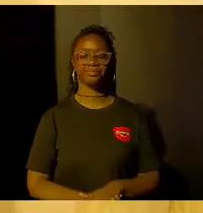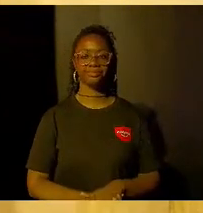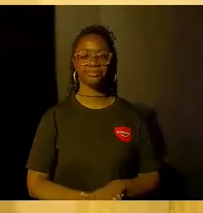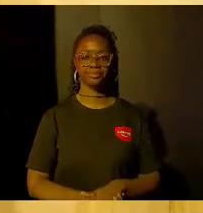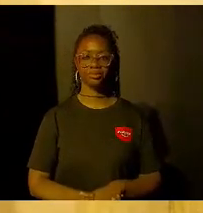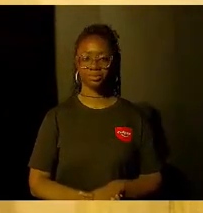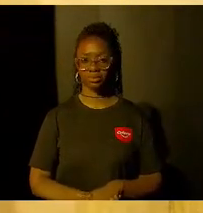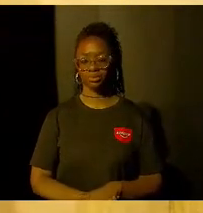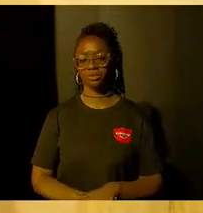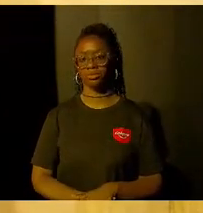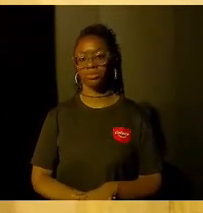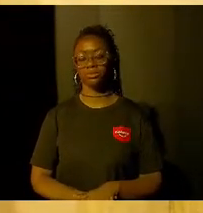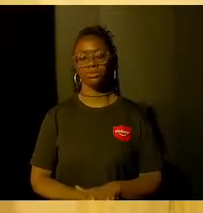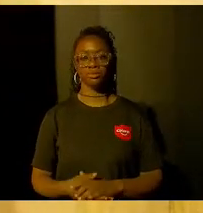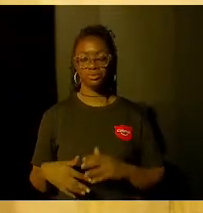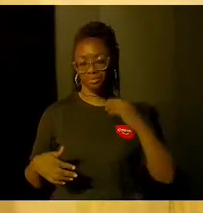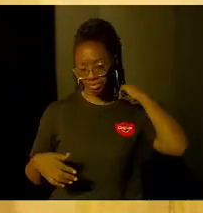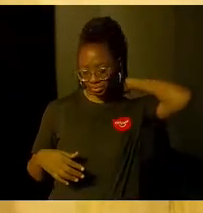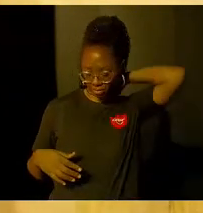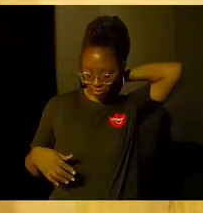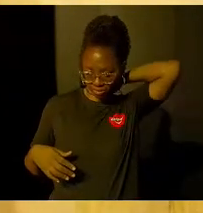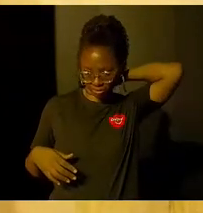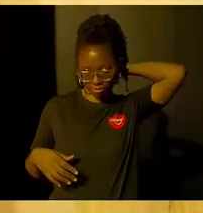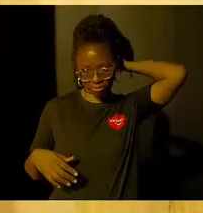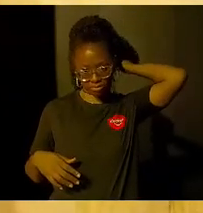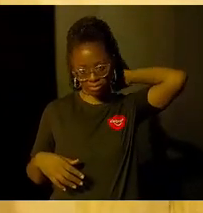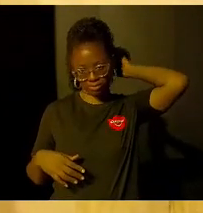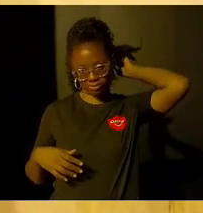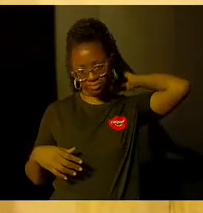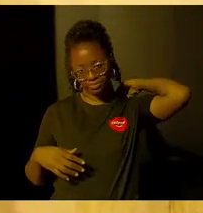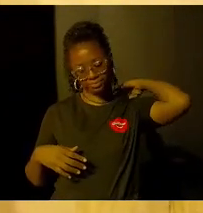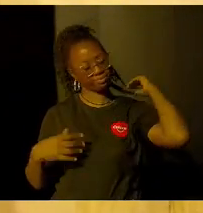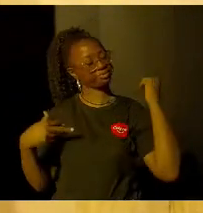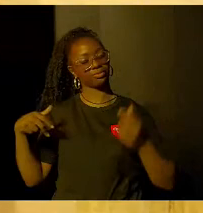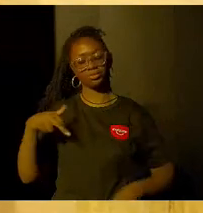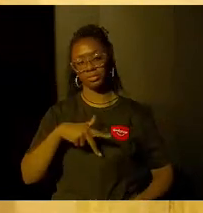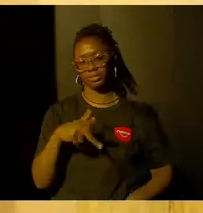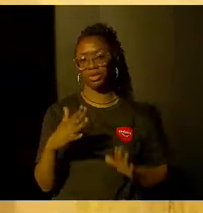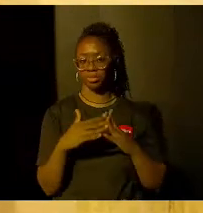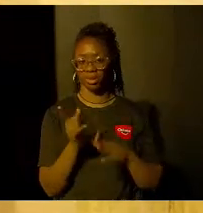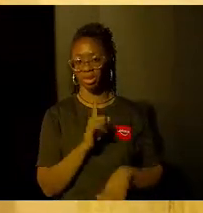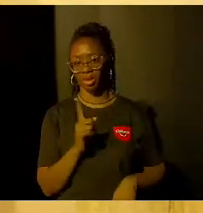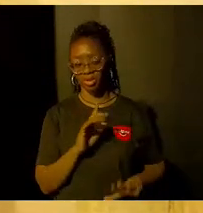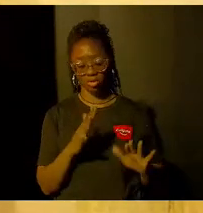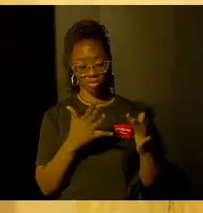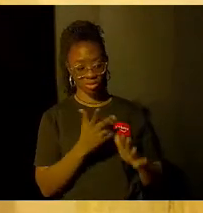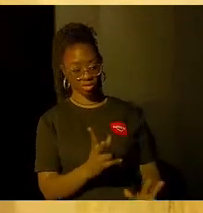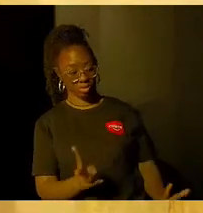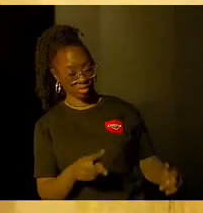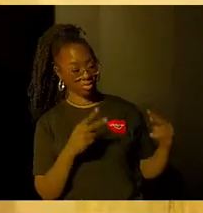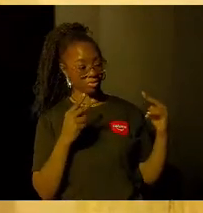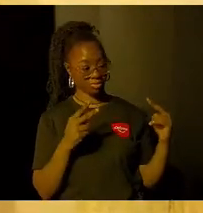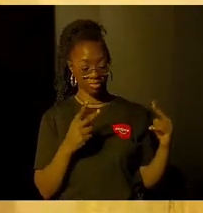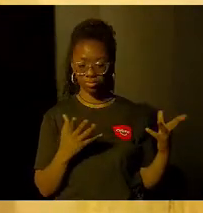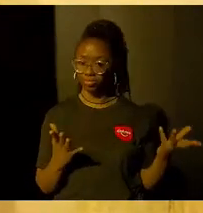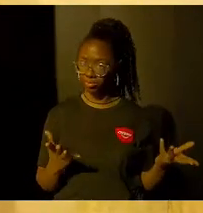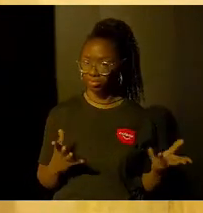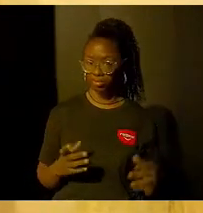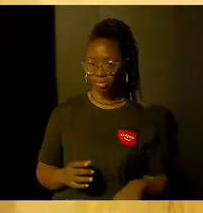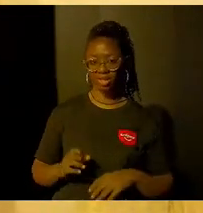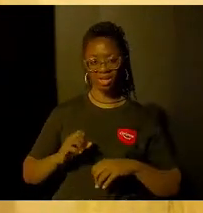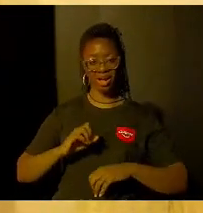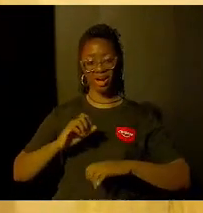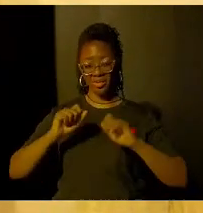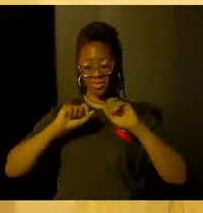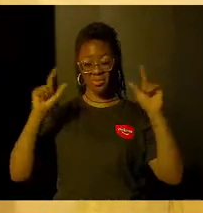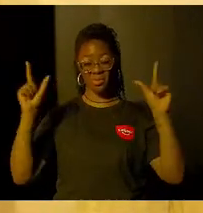circulava pela casa não quando podia ser visto por alguém ele se levantava antes do sol e só nessa